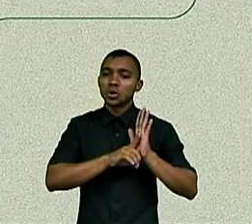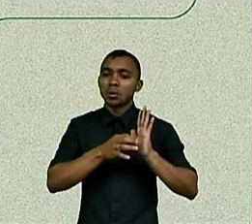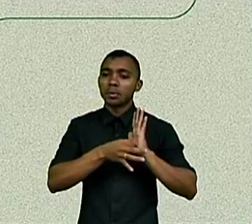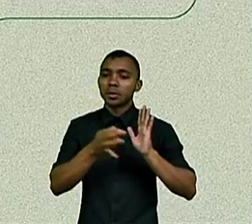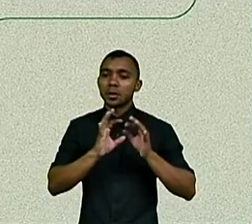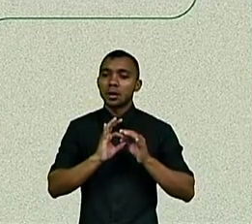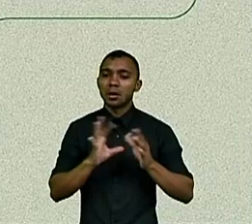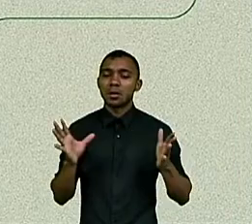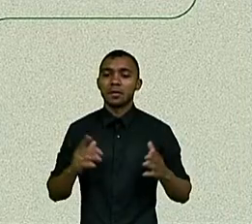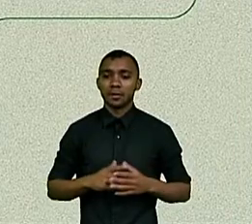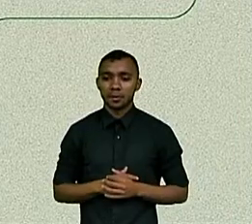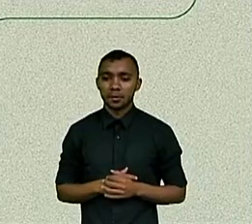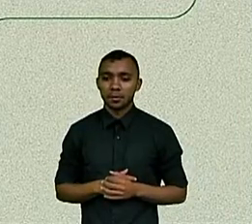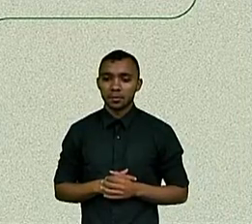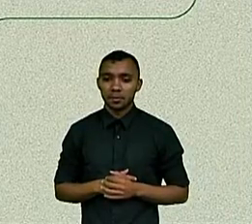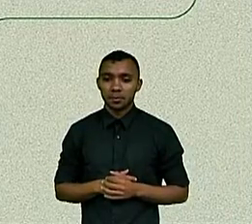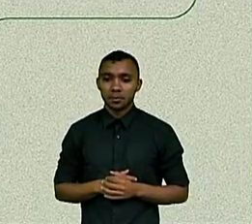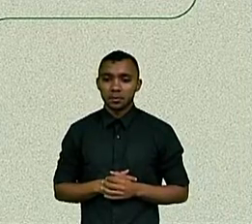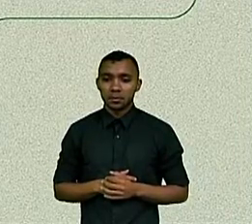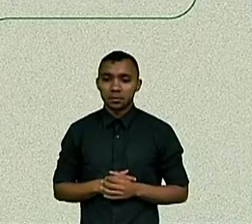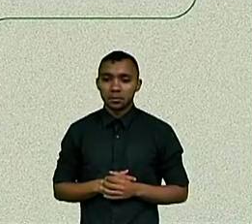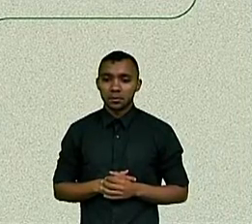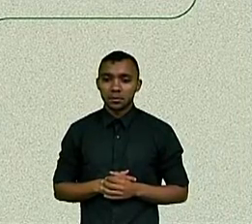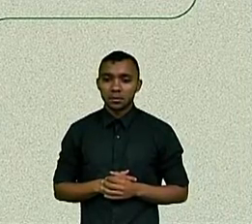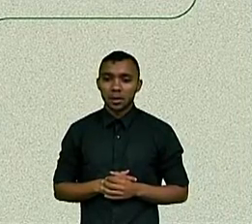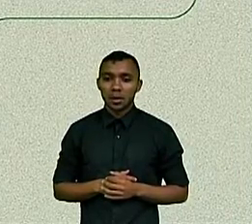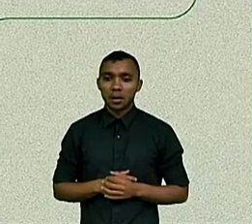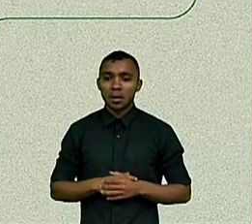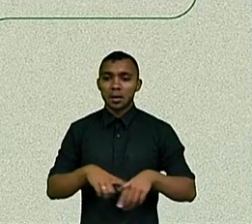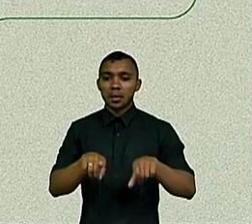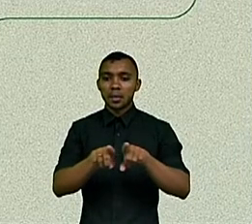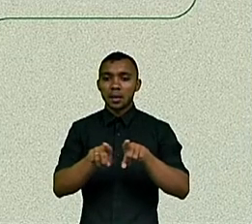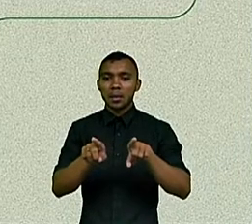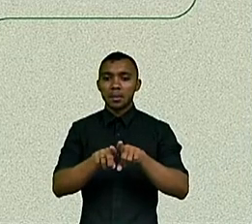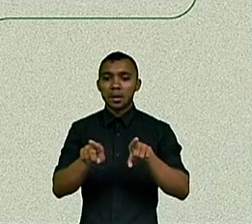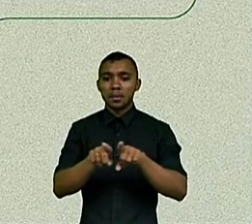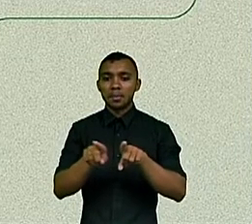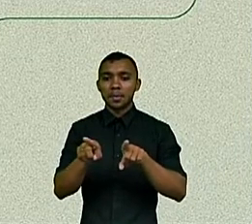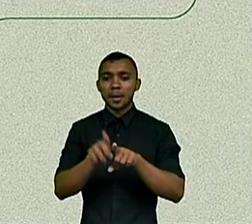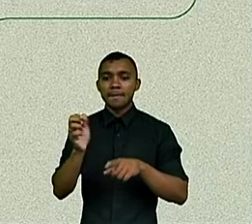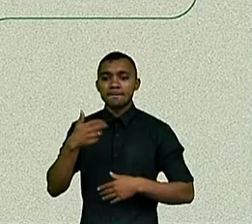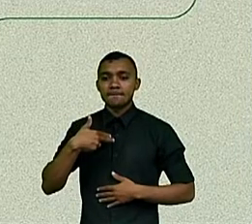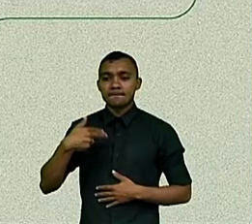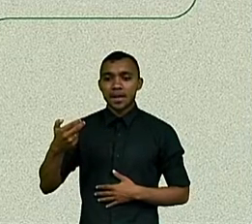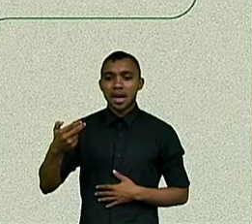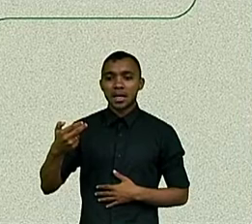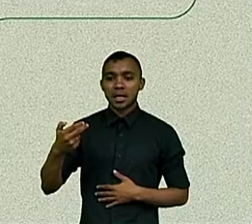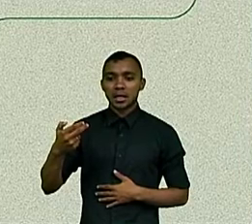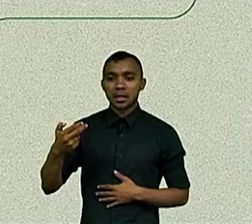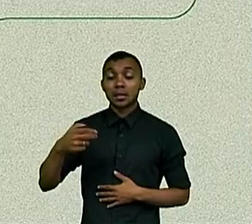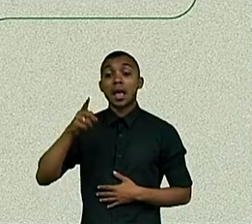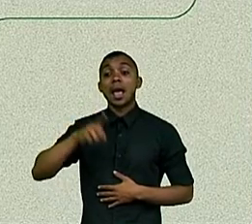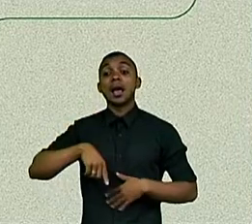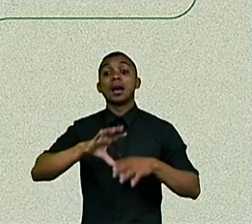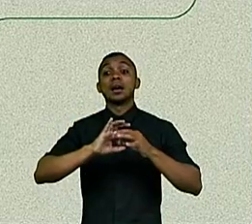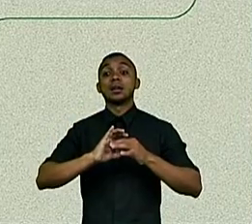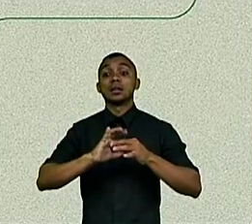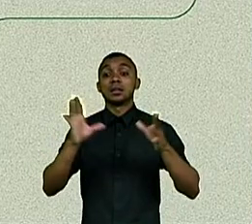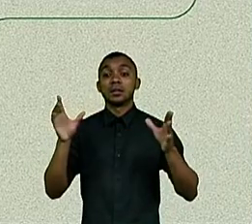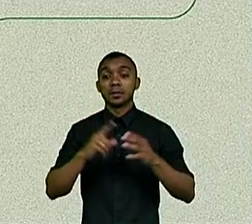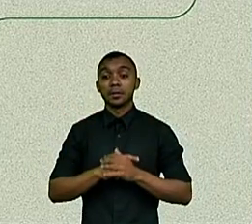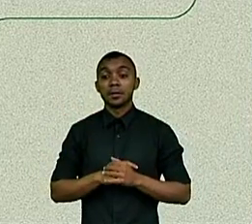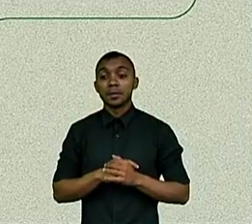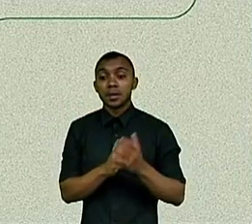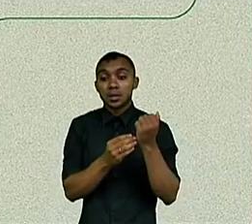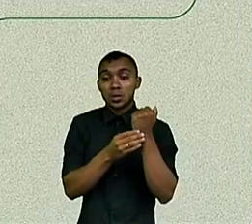é um dos enfim dos eixos principais dessa constituição a liberdade a segurança